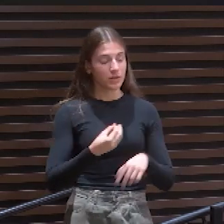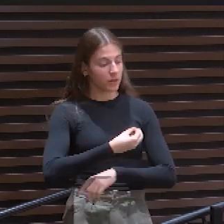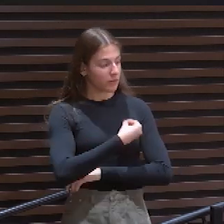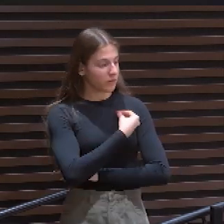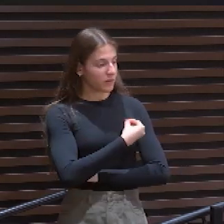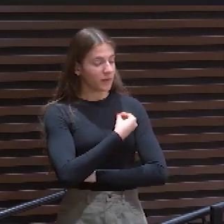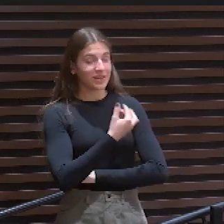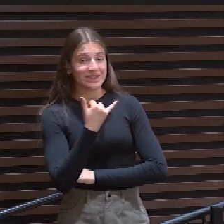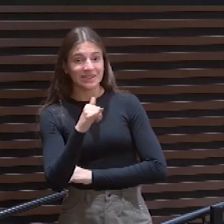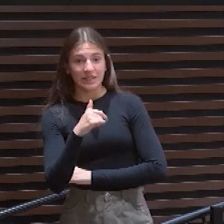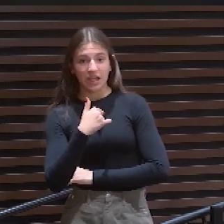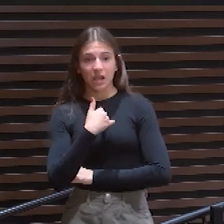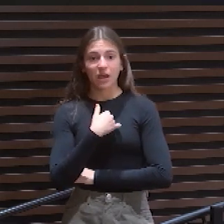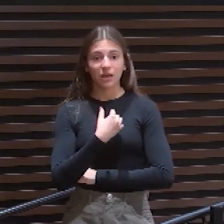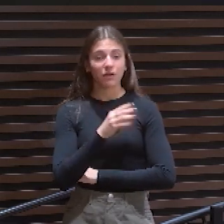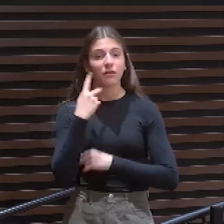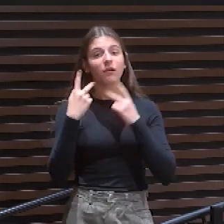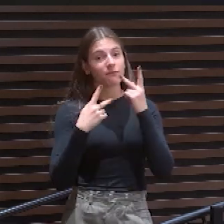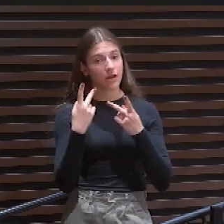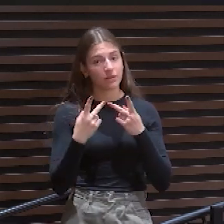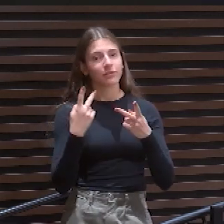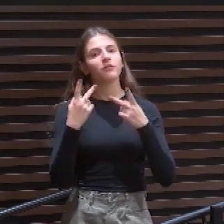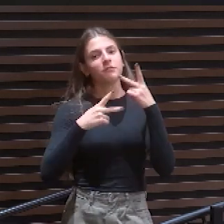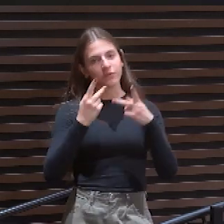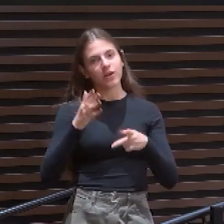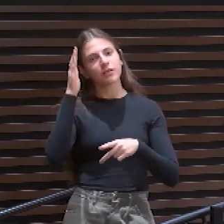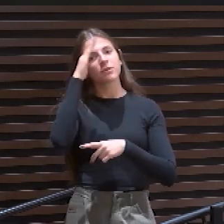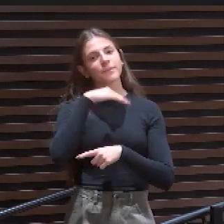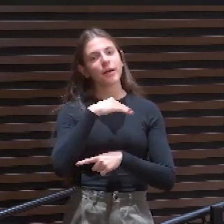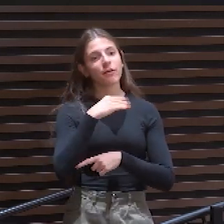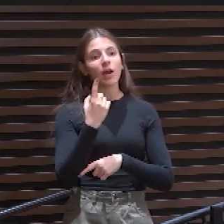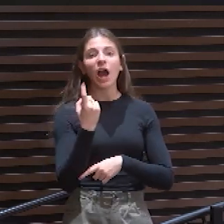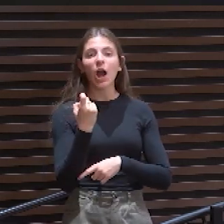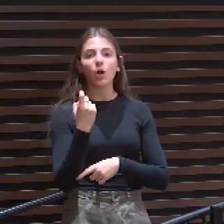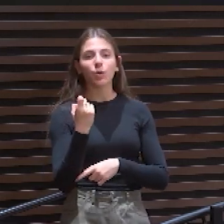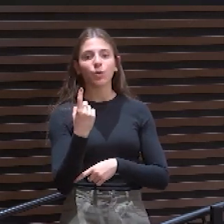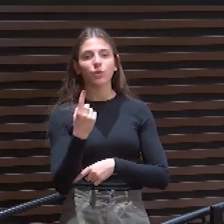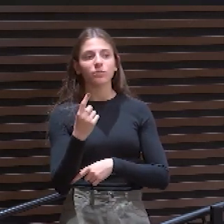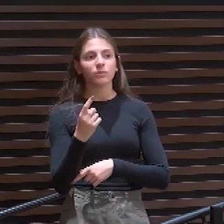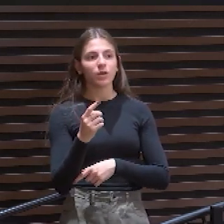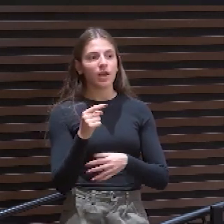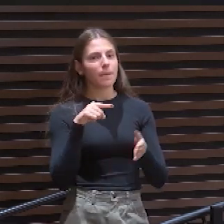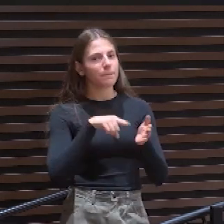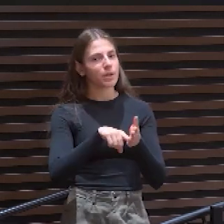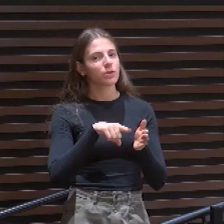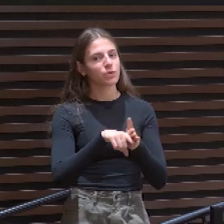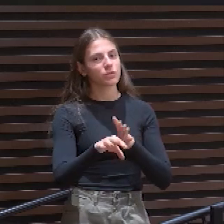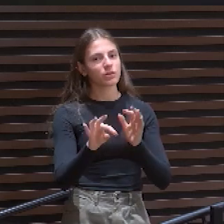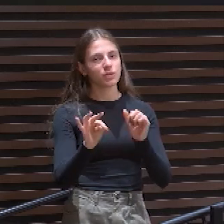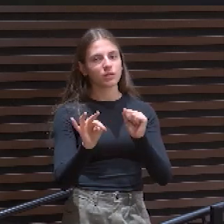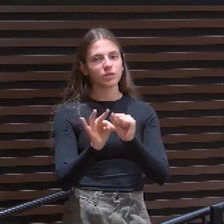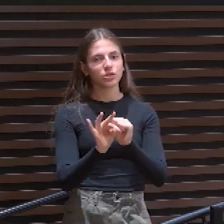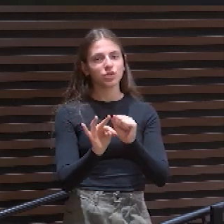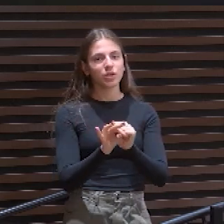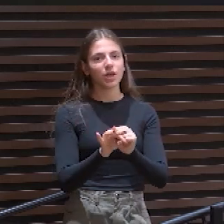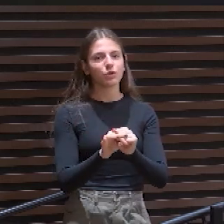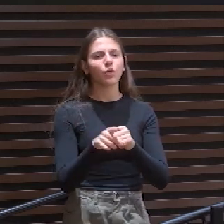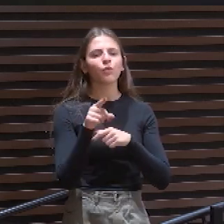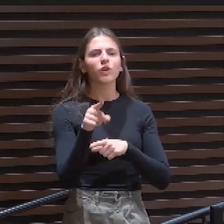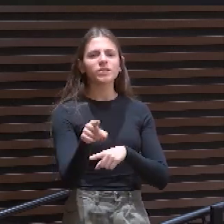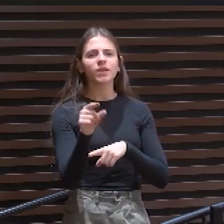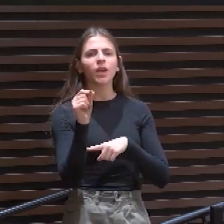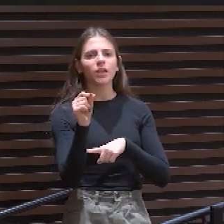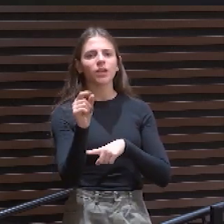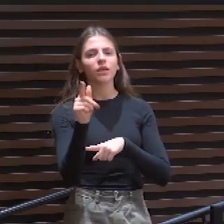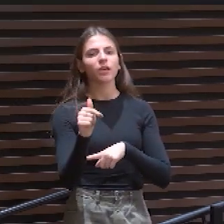mal. Aqui também a última pergunta de Tiago é existencialista. Tu, porém, quem és? Vamos